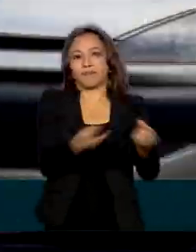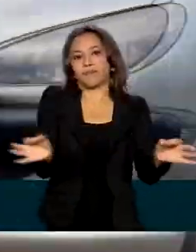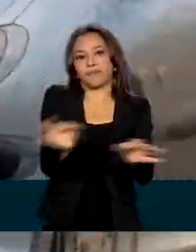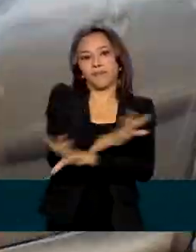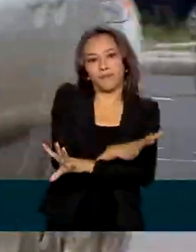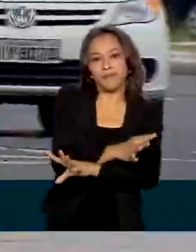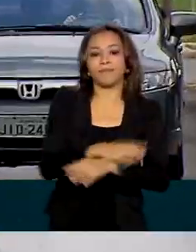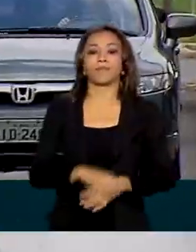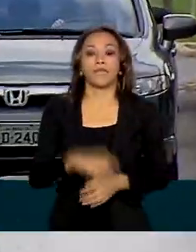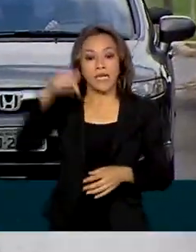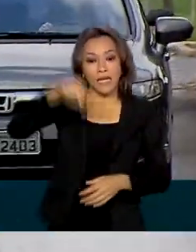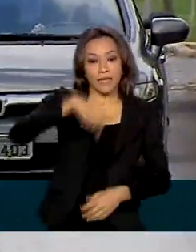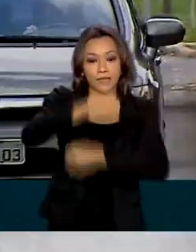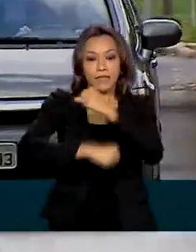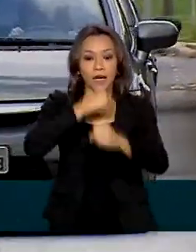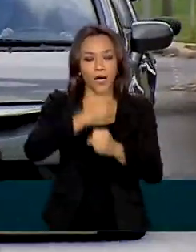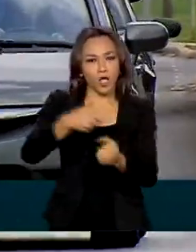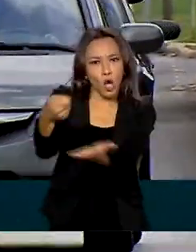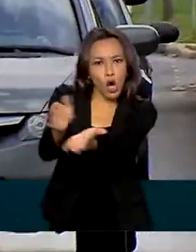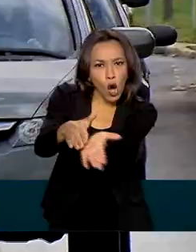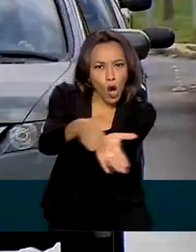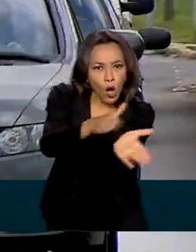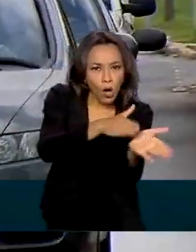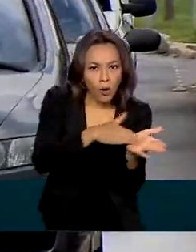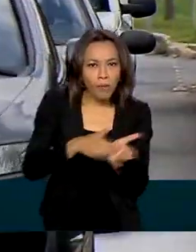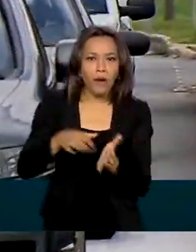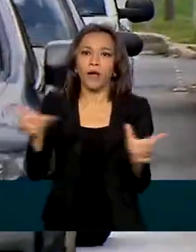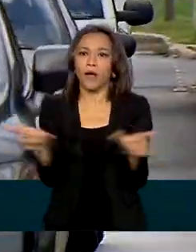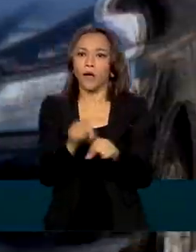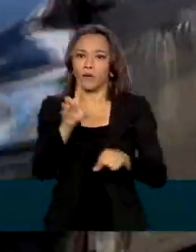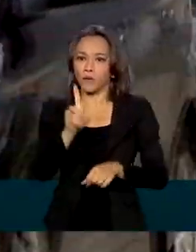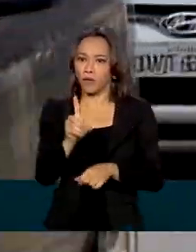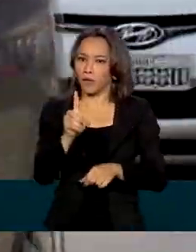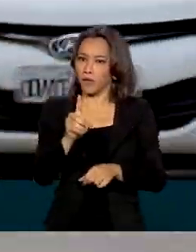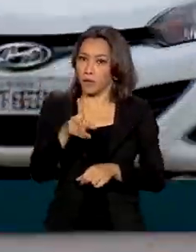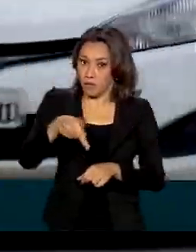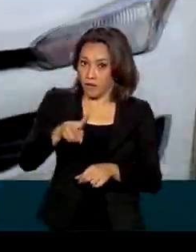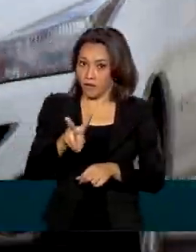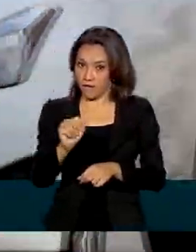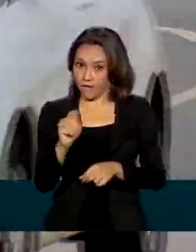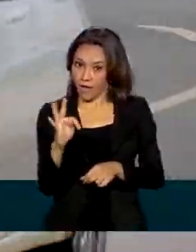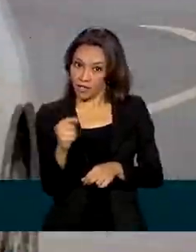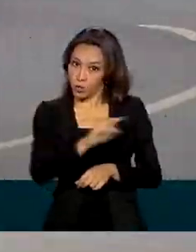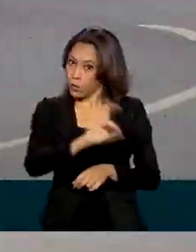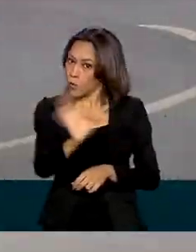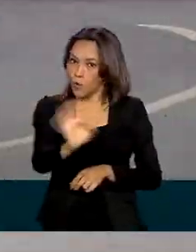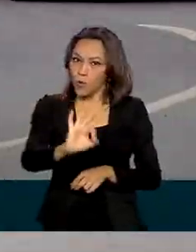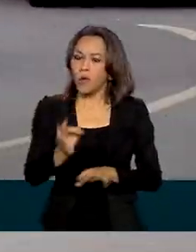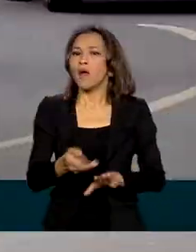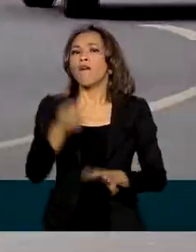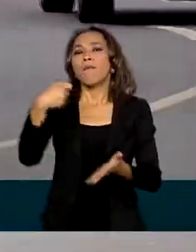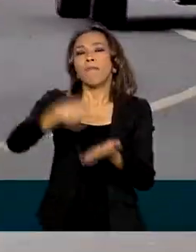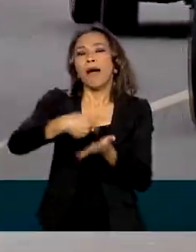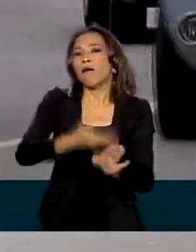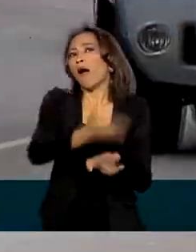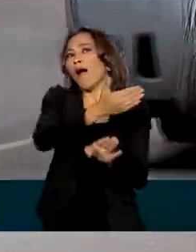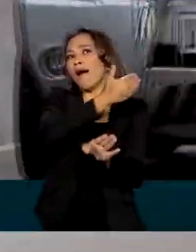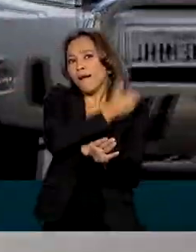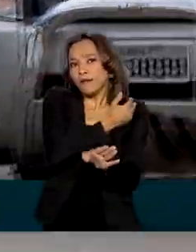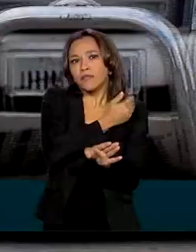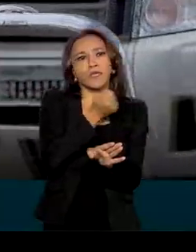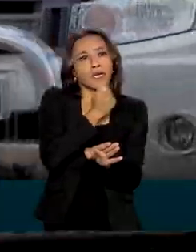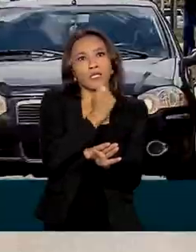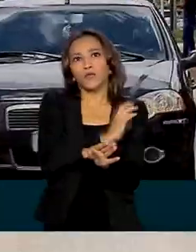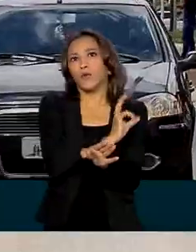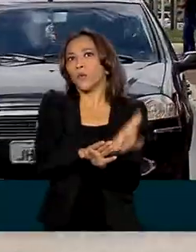não vai cobrar o DPVAT dos proprietários de veículos valores pagos em anos anteriores e que não